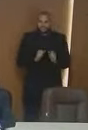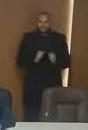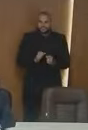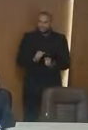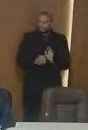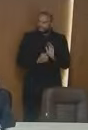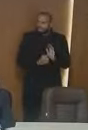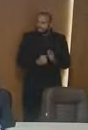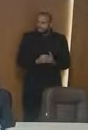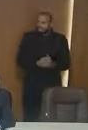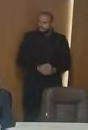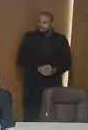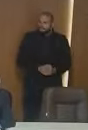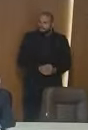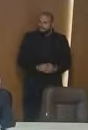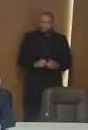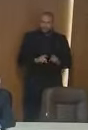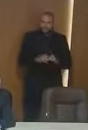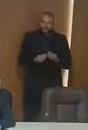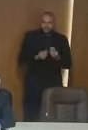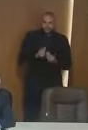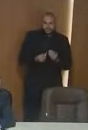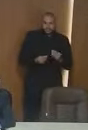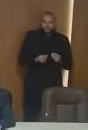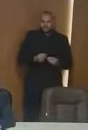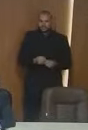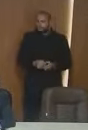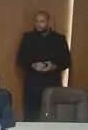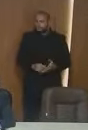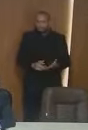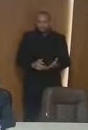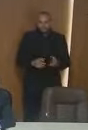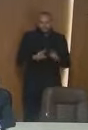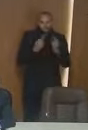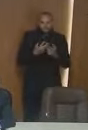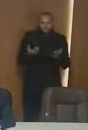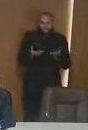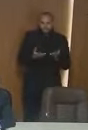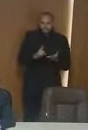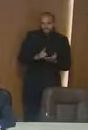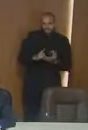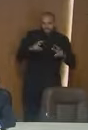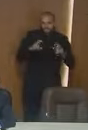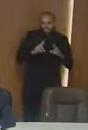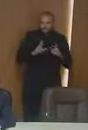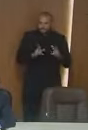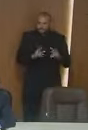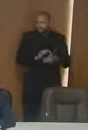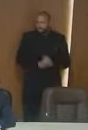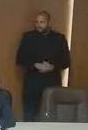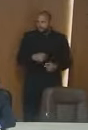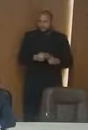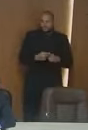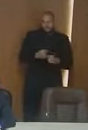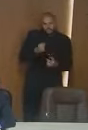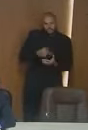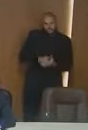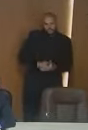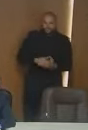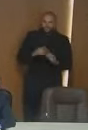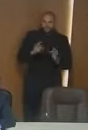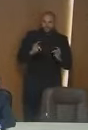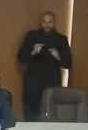Só que, como a sessão não se tratava disso, nós não trouxemos. Porque eu pago emenda em janeiro, em fevereiro, em março, em